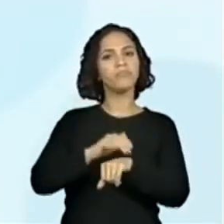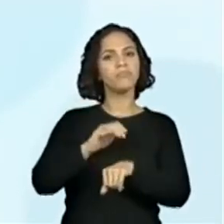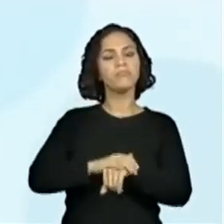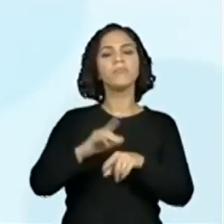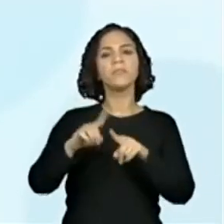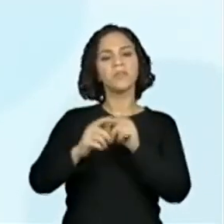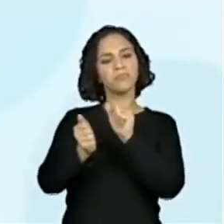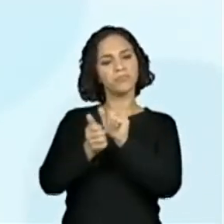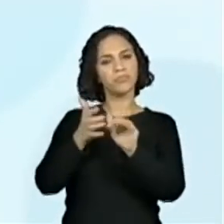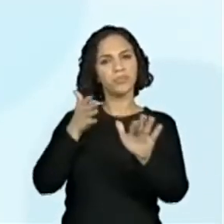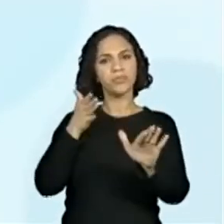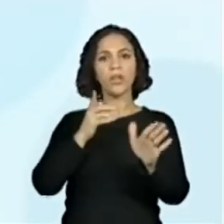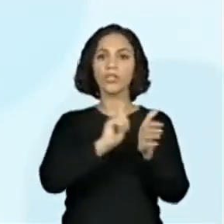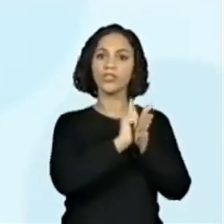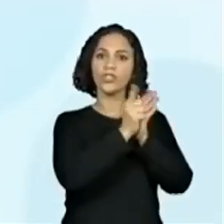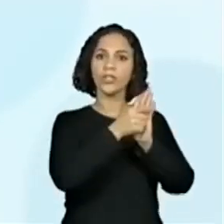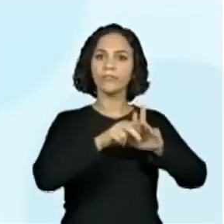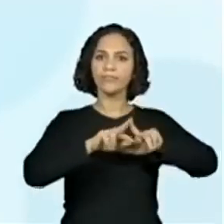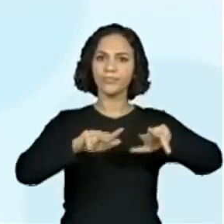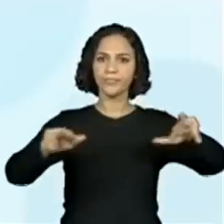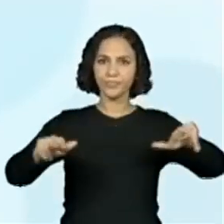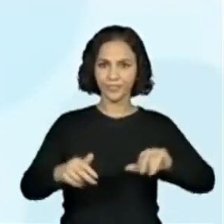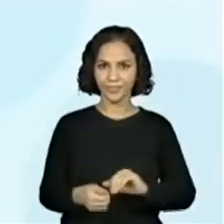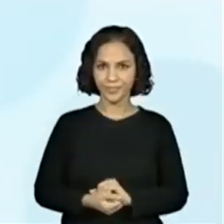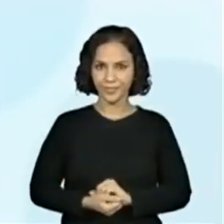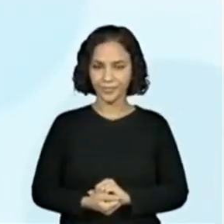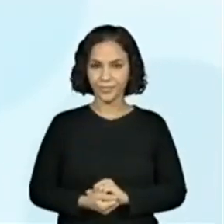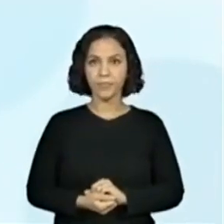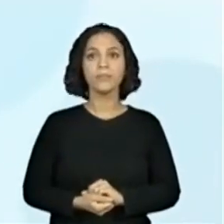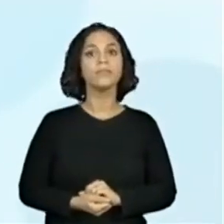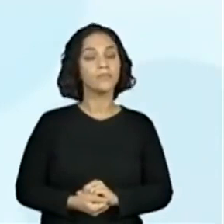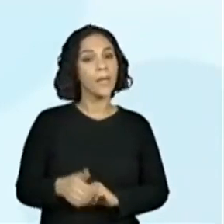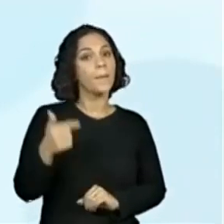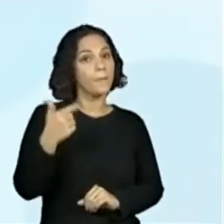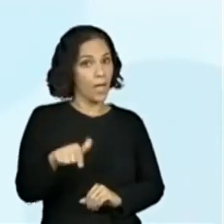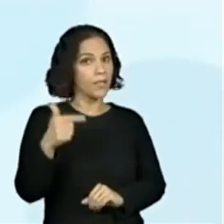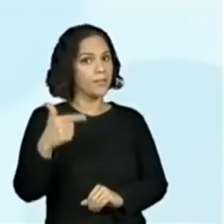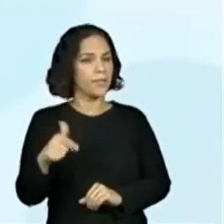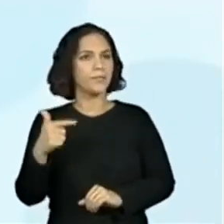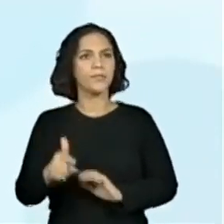efluência, gêneros textuais variados. Tem mais algumas.